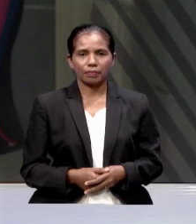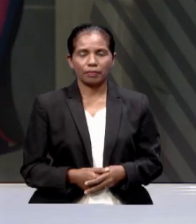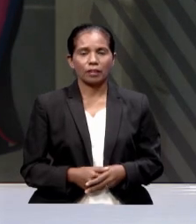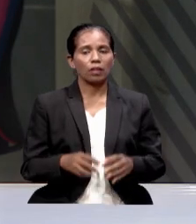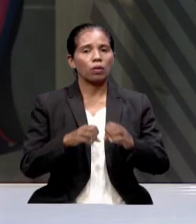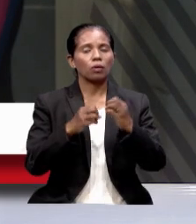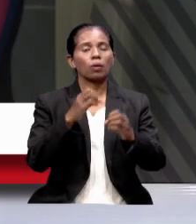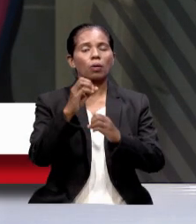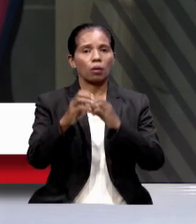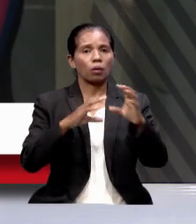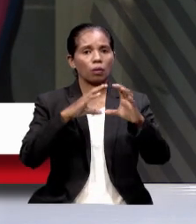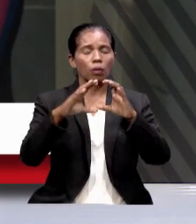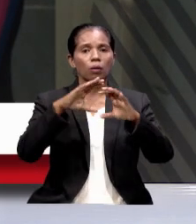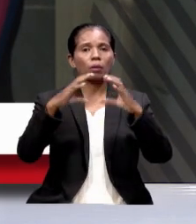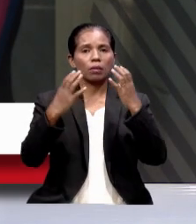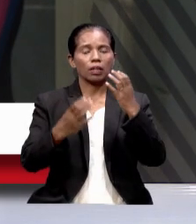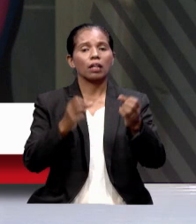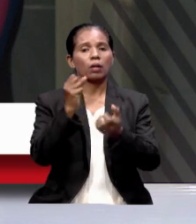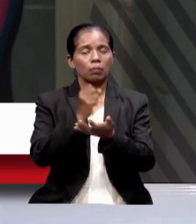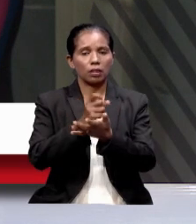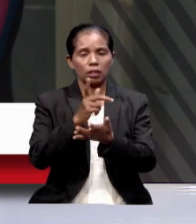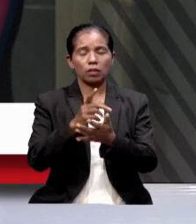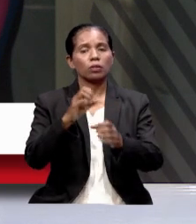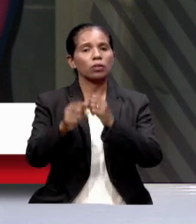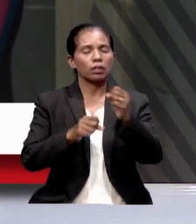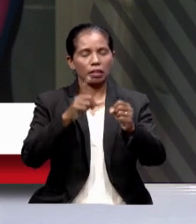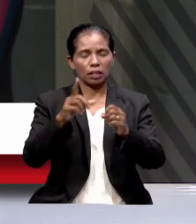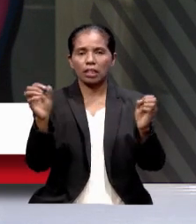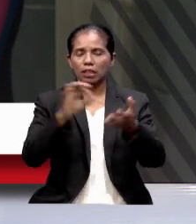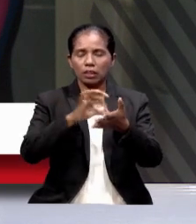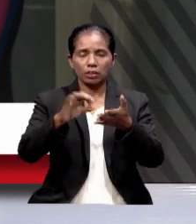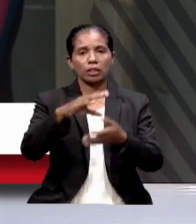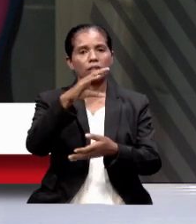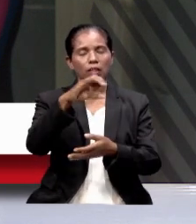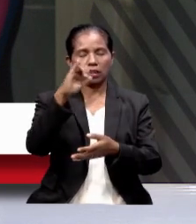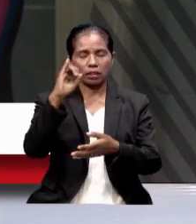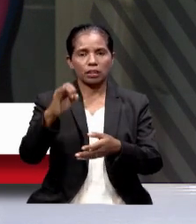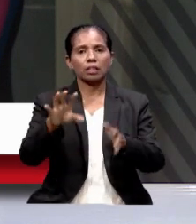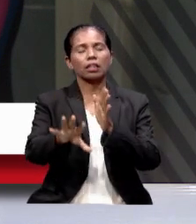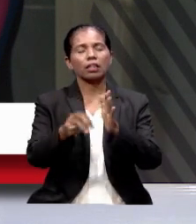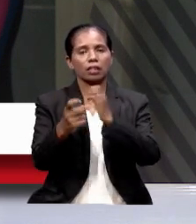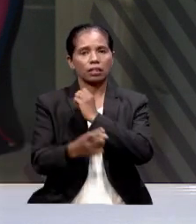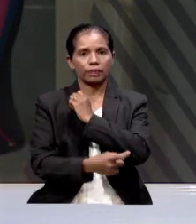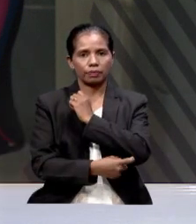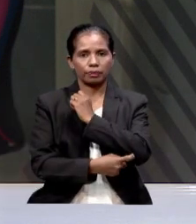Estudando comunicação social, Nebela Resisto e aconselho a imprensa se retam sanção.